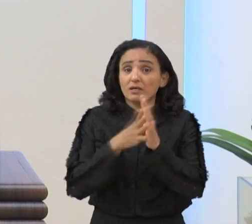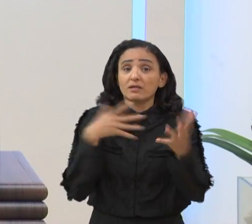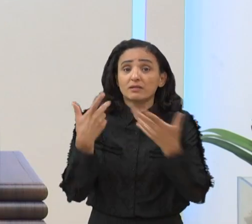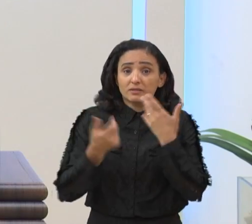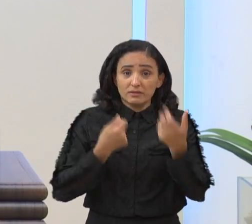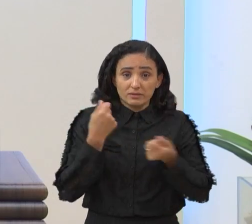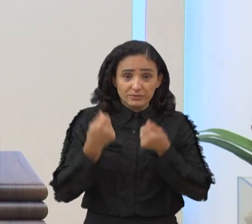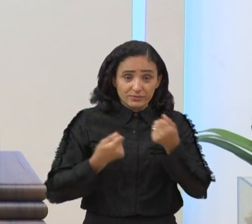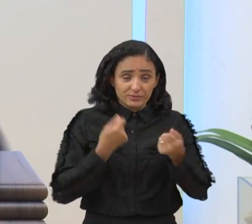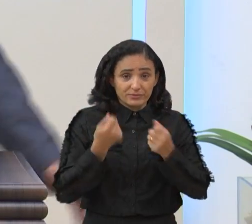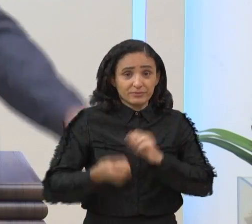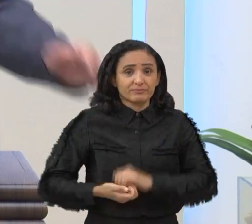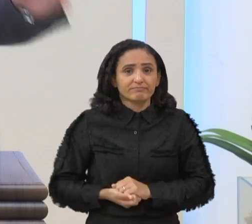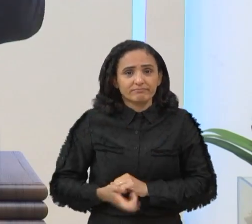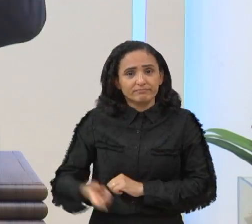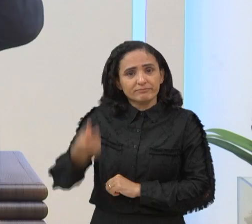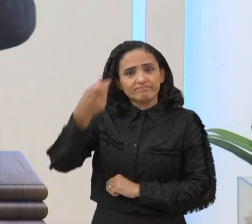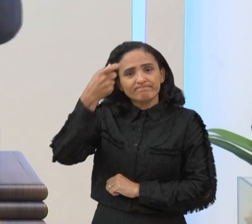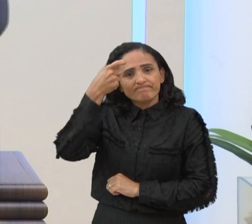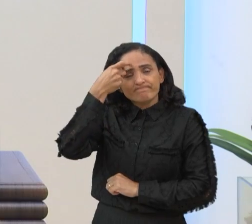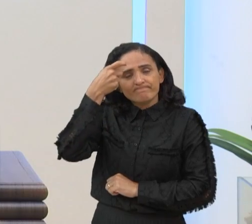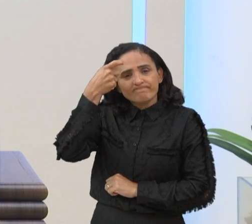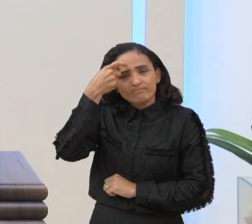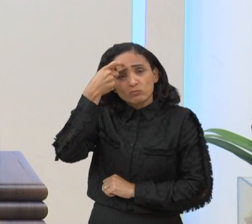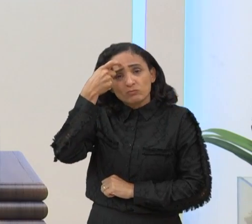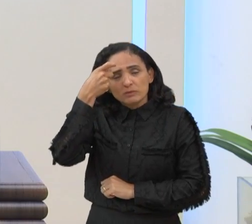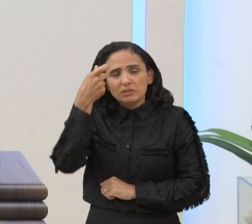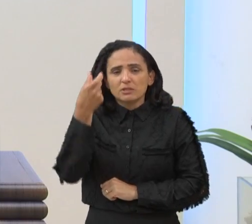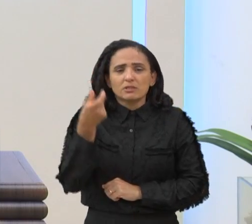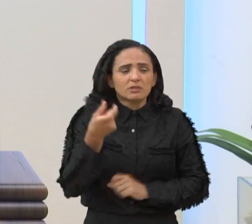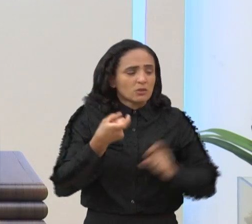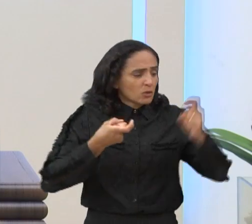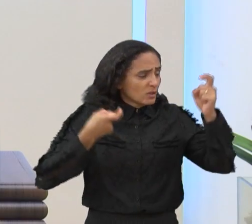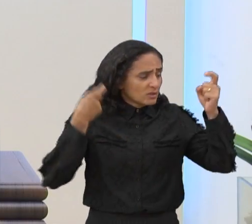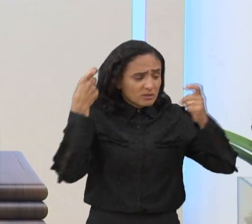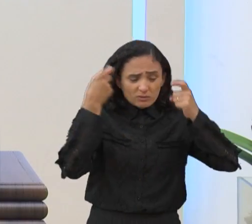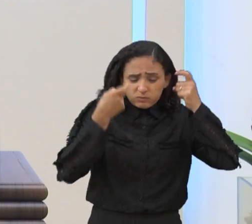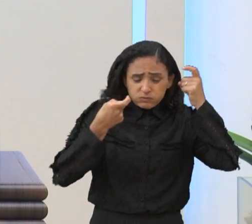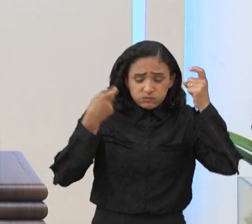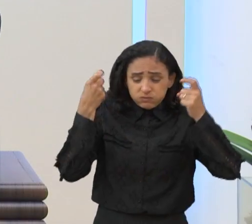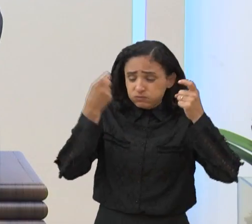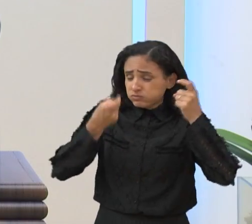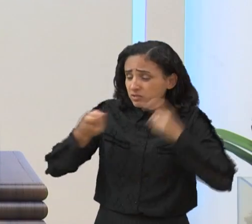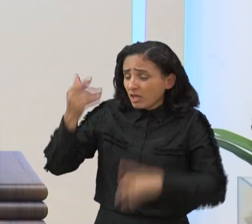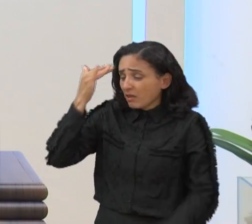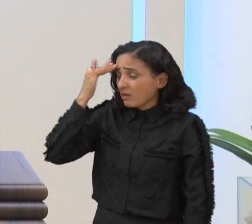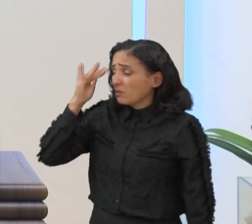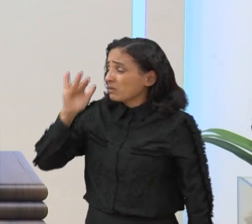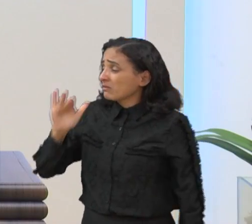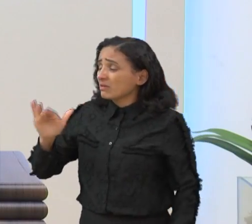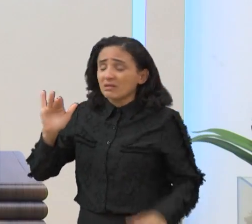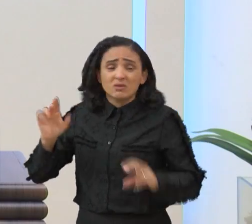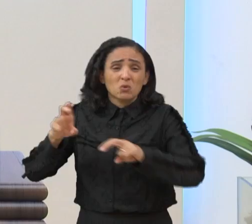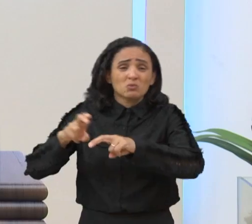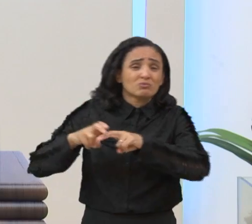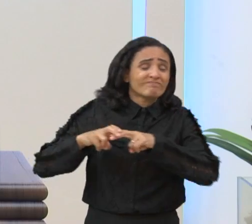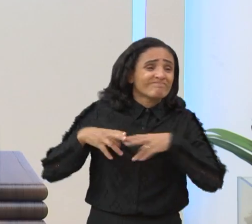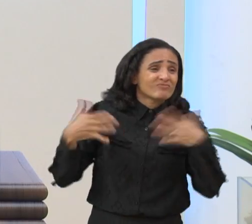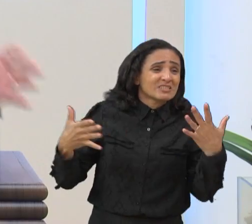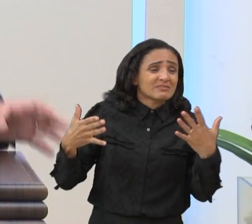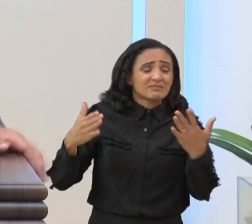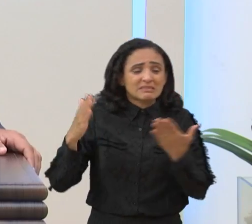Aleluia! Tua mente está tão perturbada e você não entende o porquê de